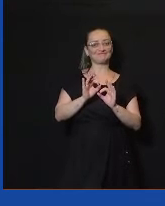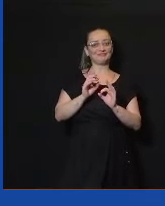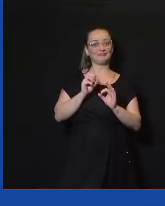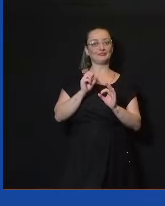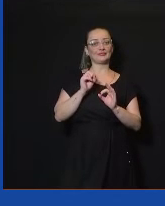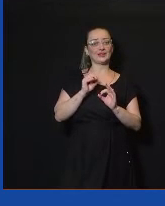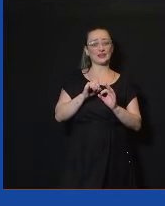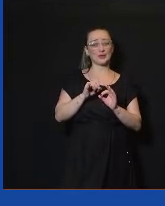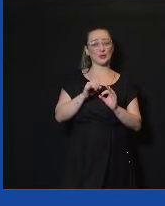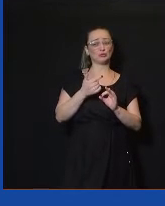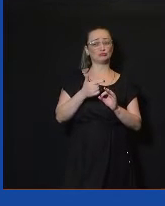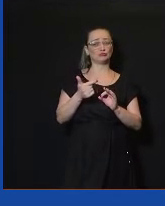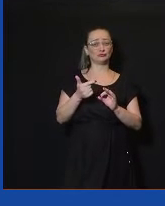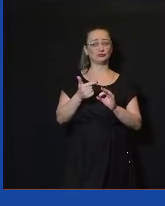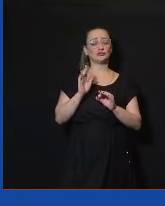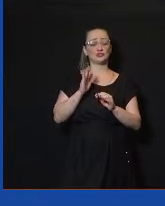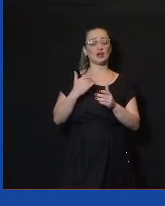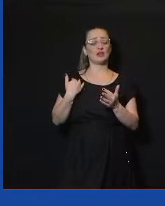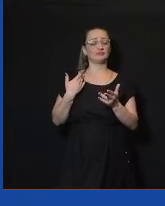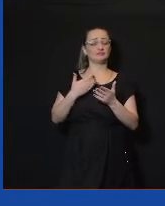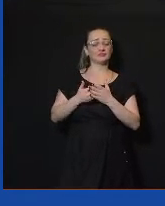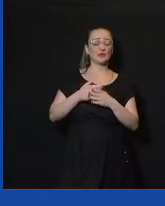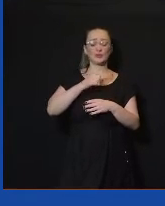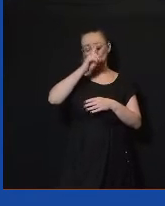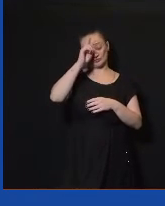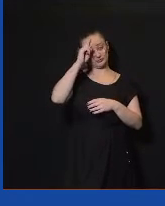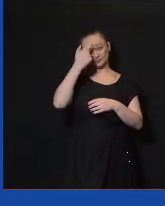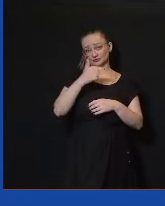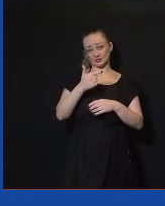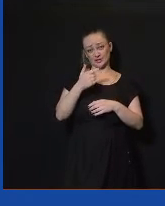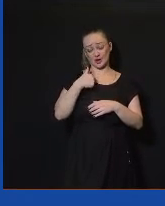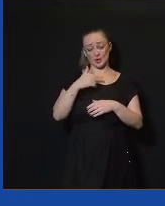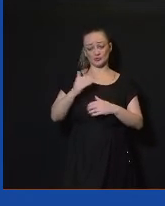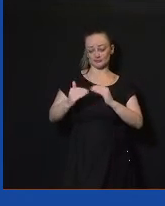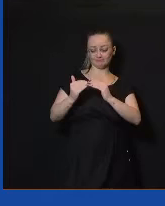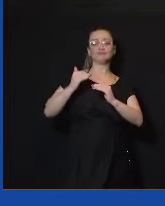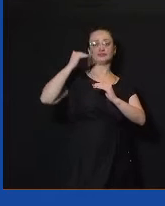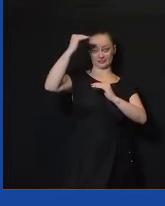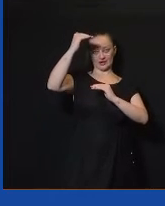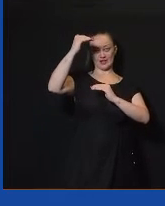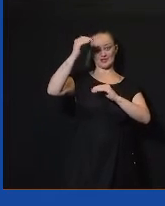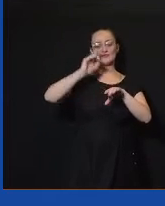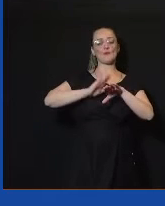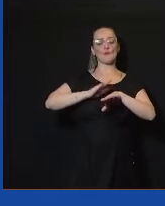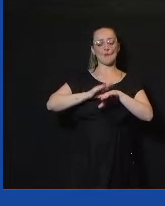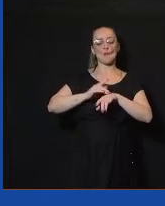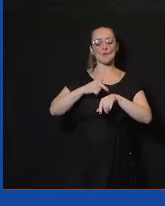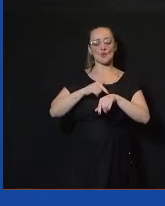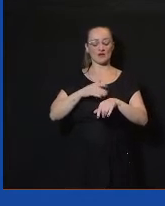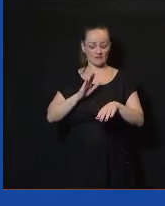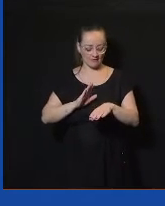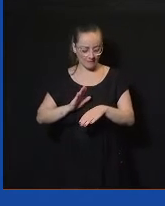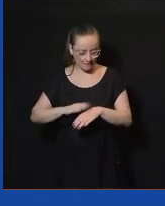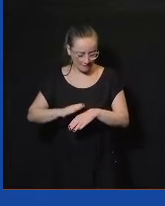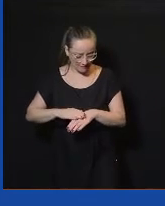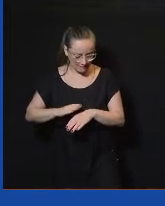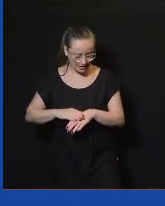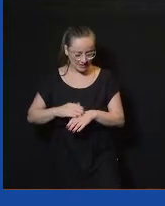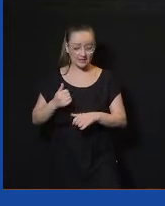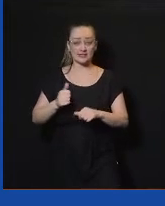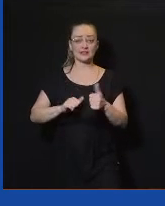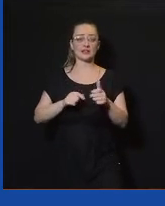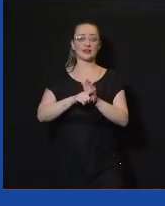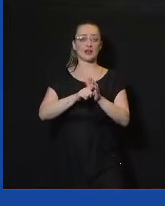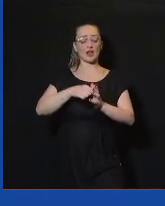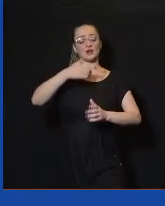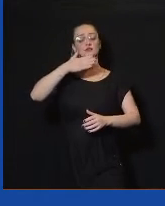se eu já não tinha algum tempo nenhuma dúvida da minha condição de privilégio ao fazer essa análise no lugar de um